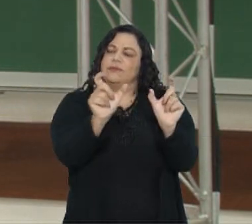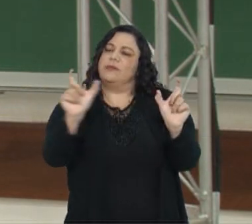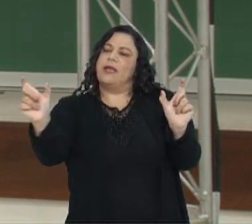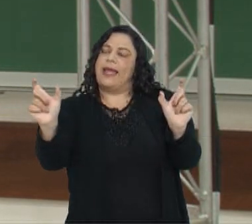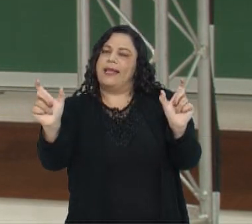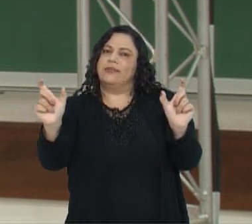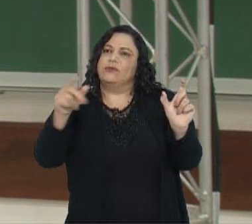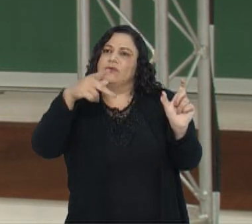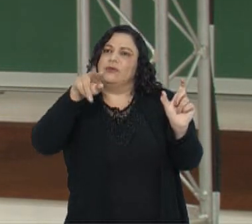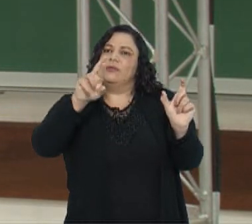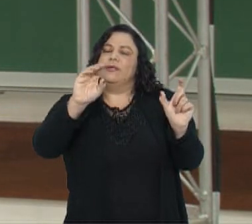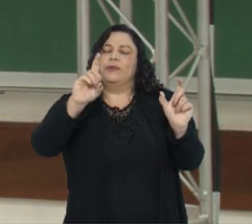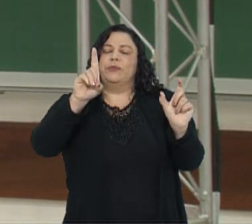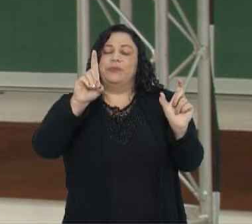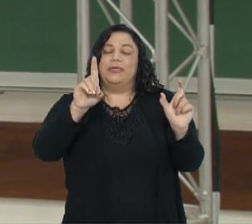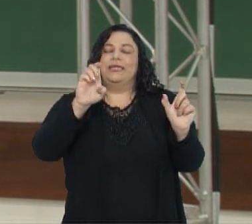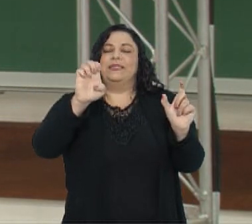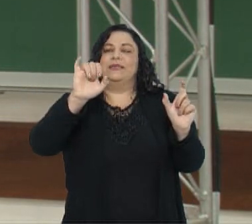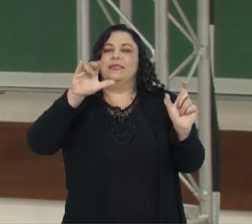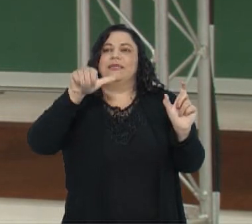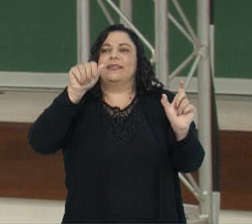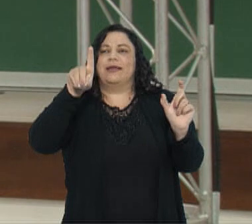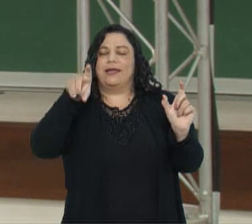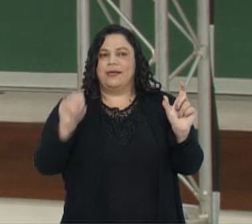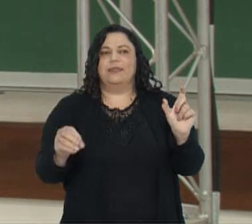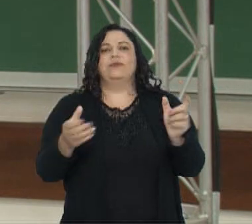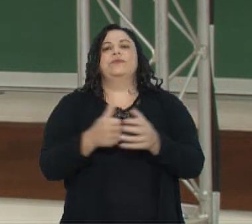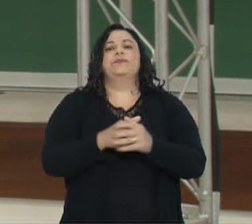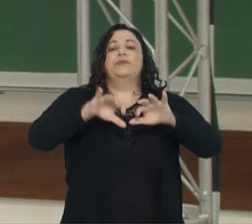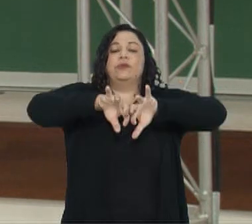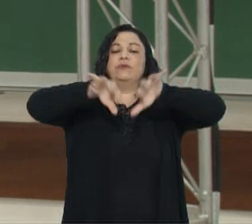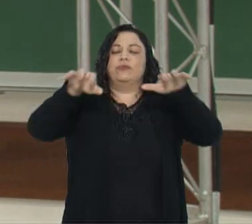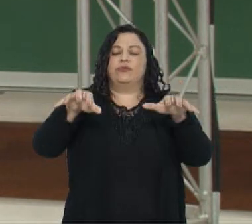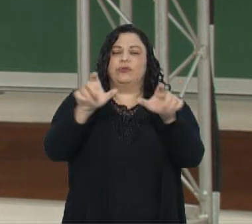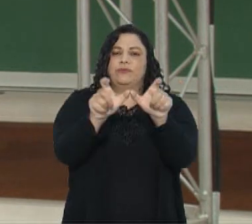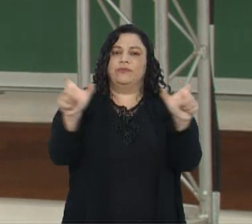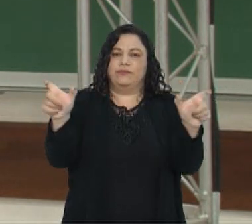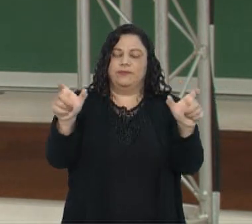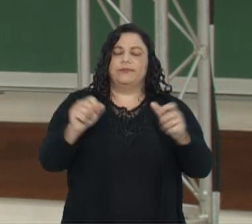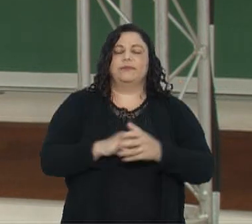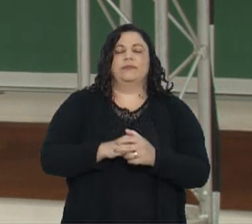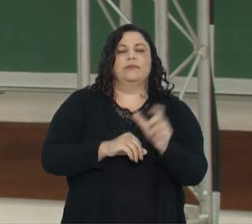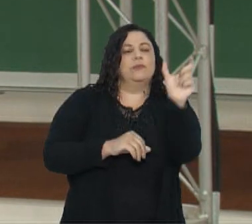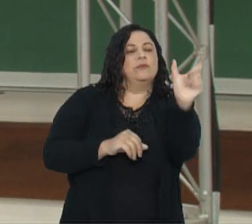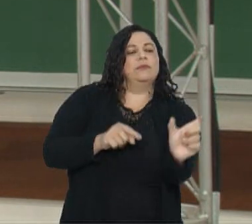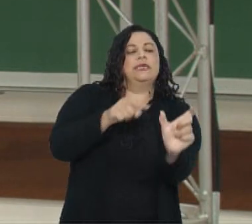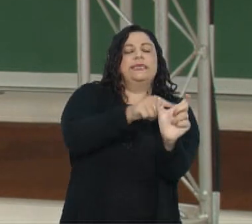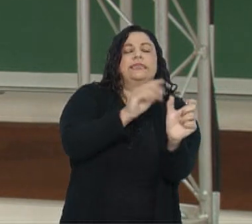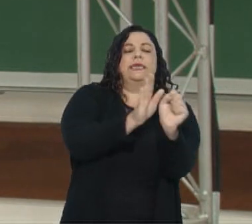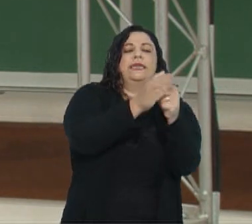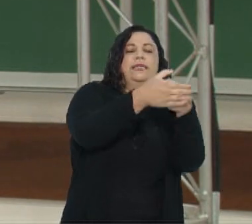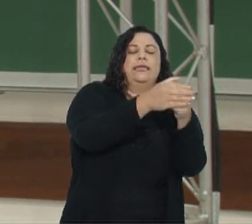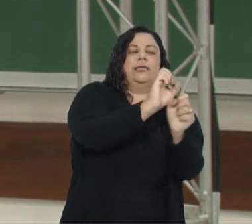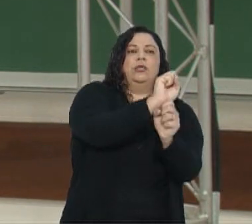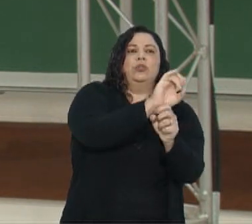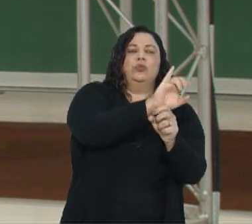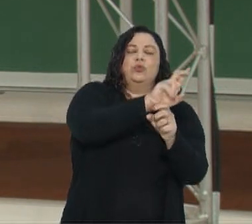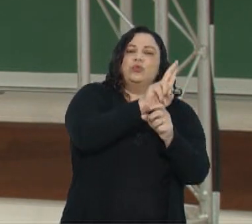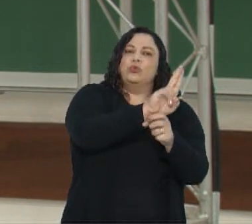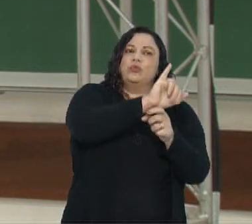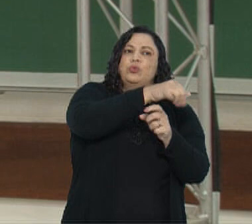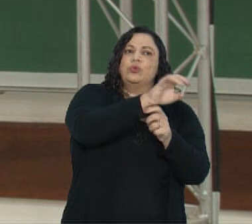partes. Sujeito, né, e complemento. Perfeito? Às vezes,